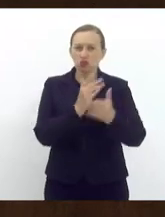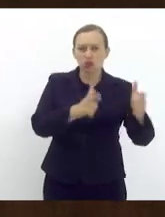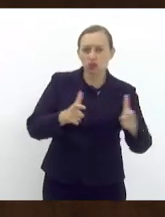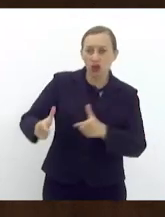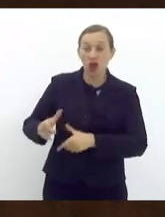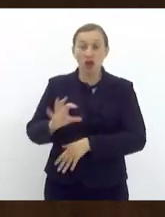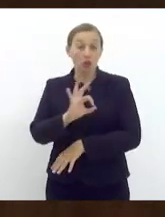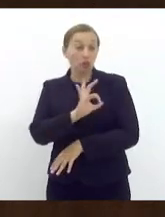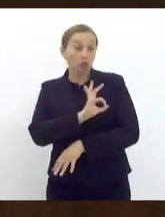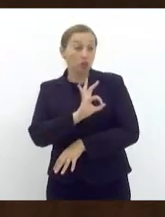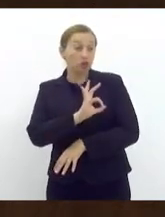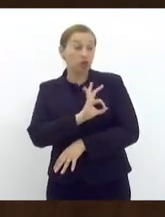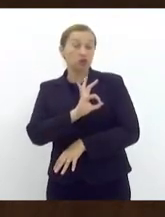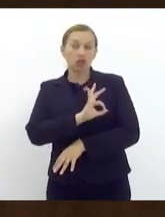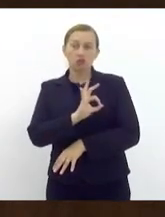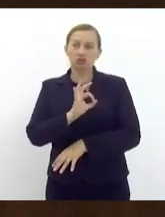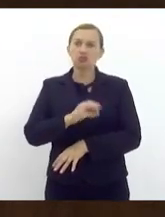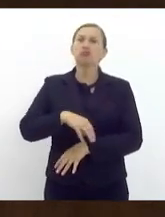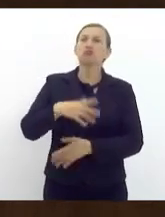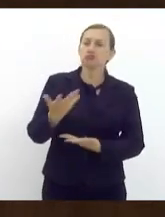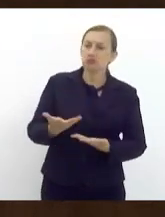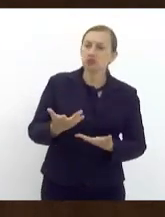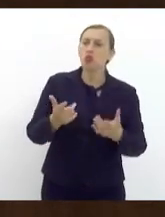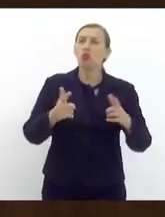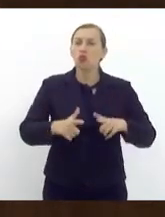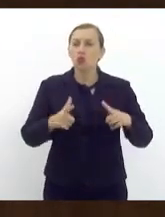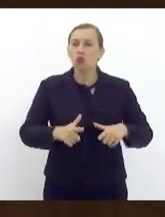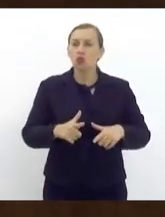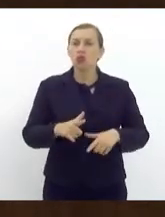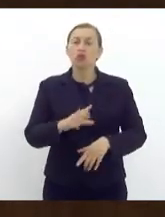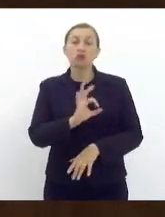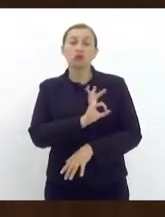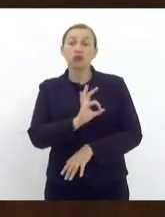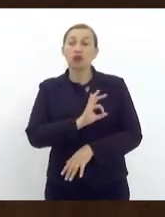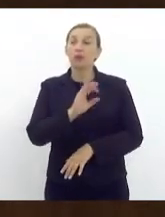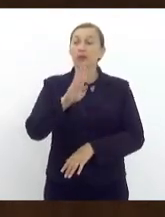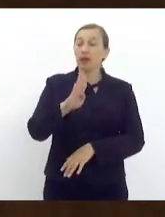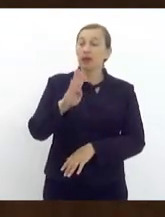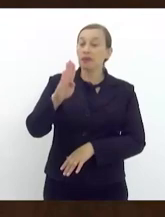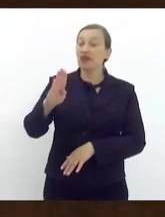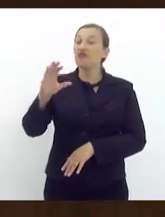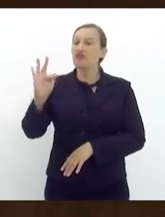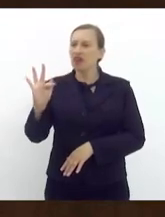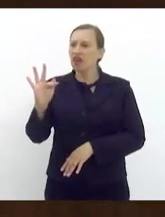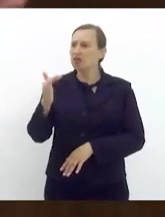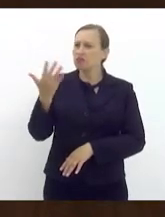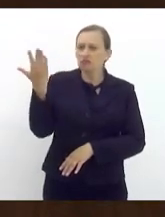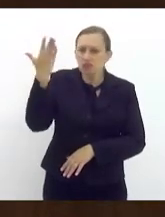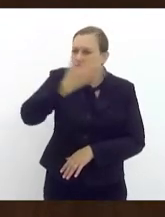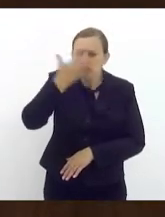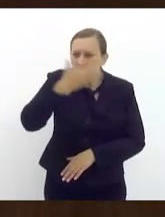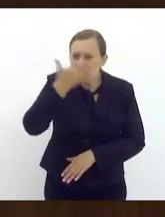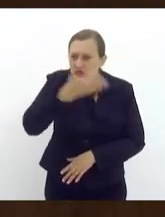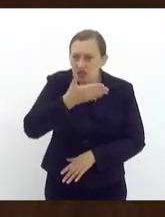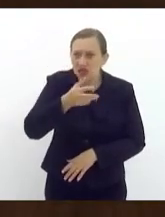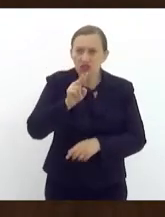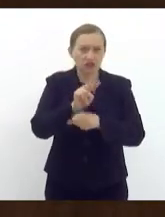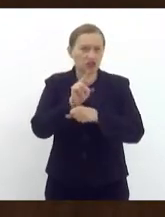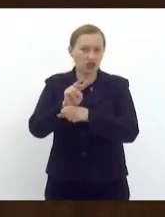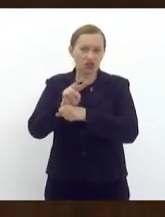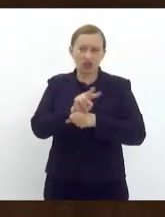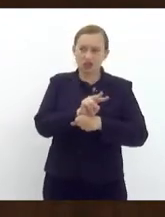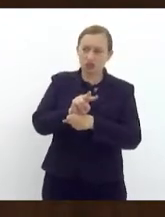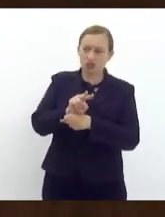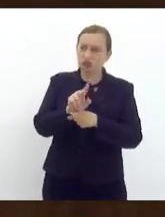policiamento. Cadê o batalhão de polícia ferroviária, o BPFE? Não existe, não enxergamos nas fiscalizações que